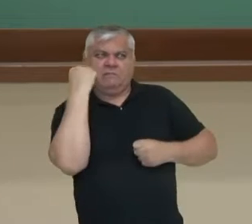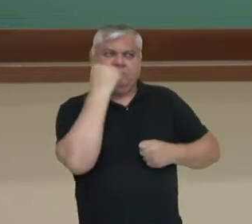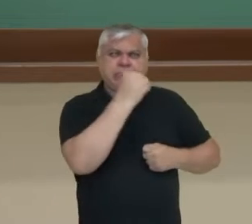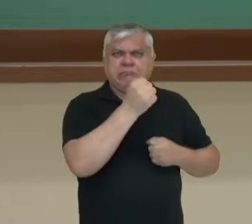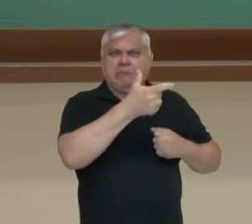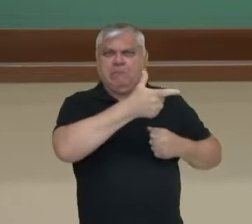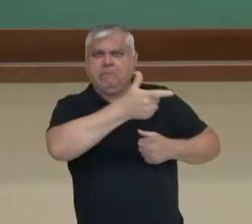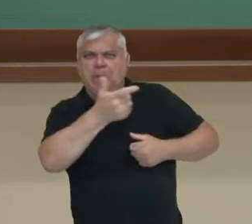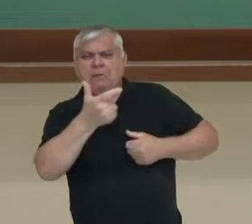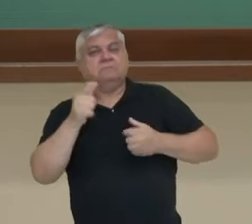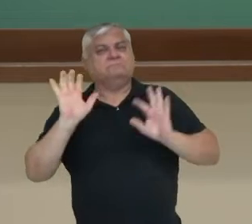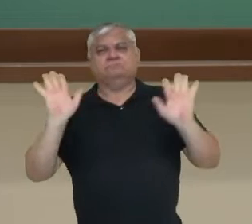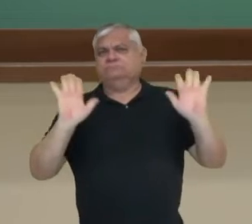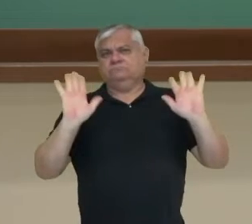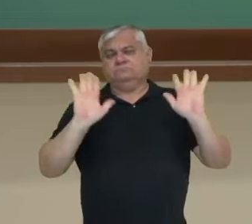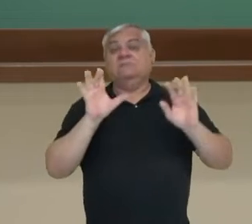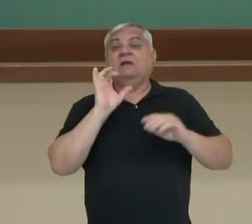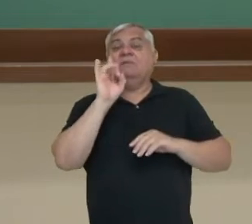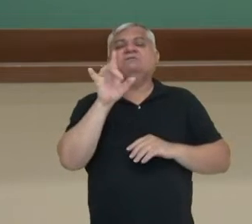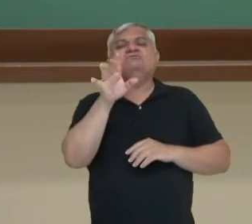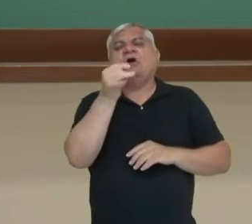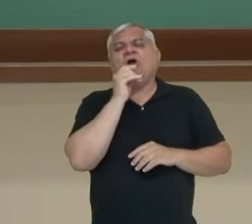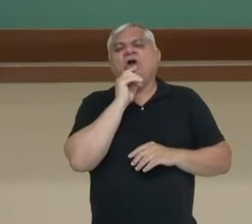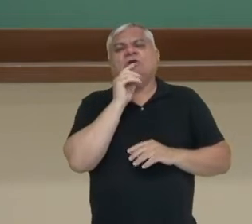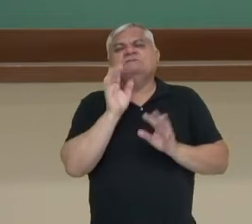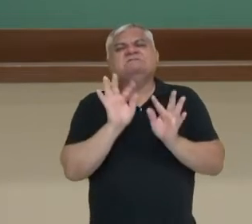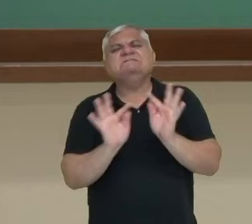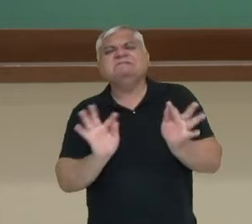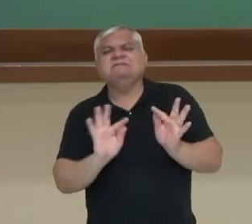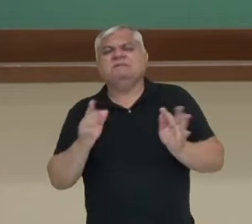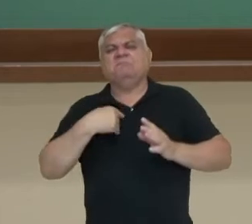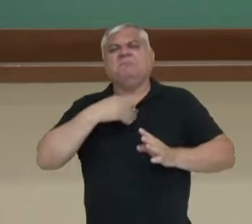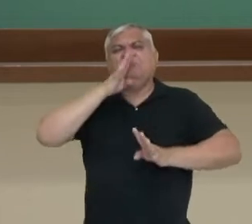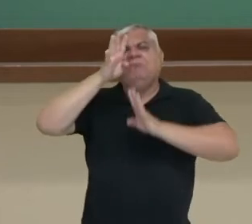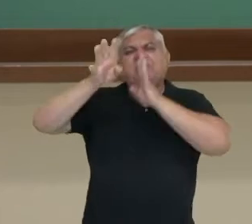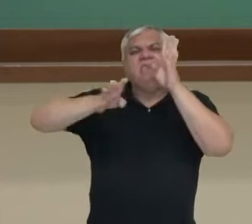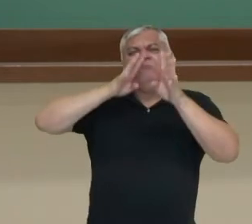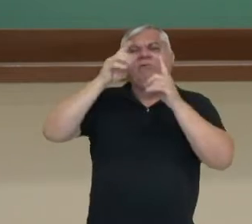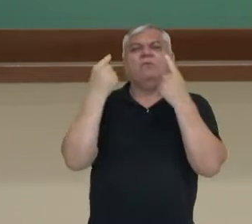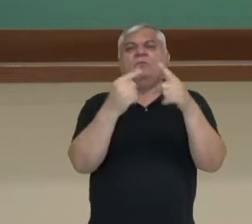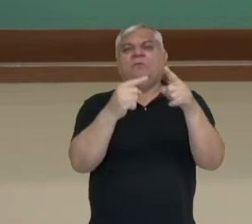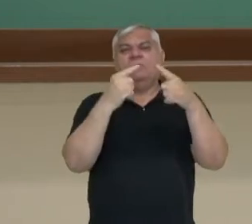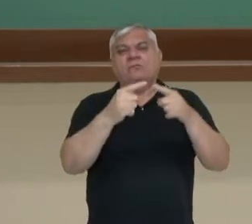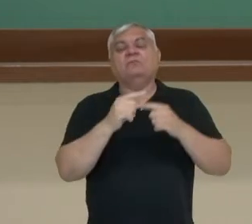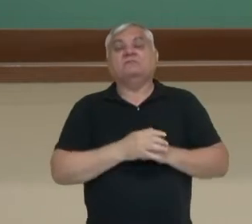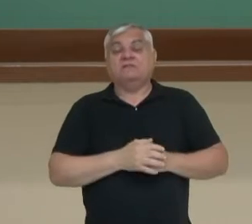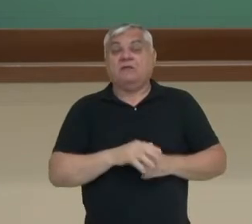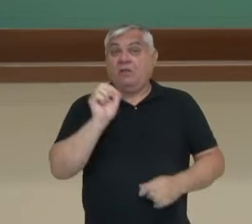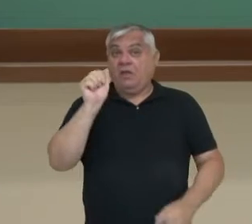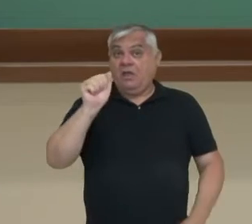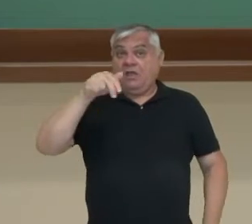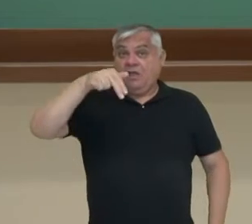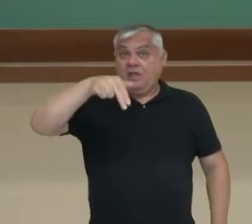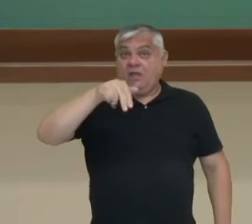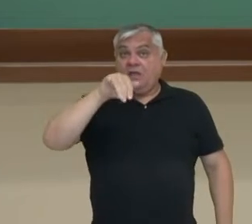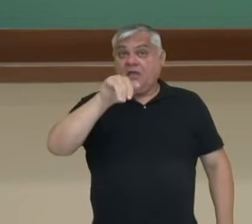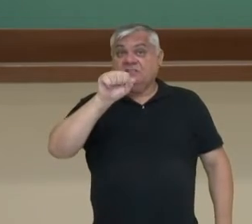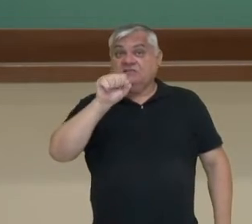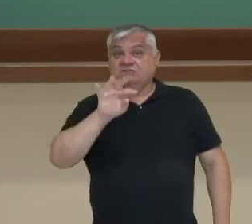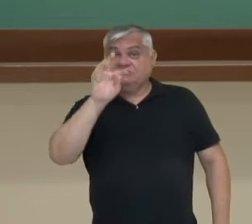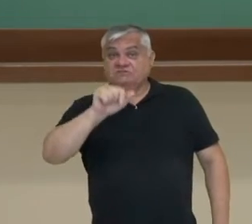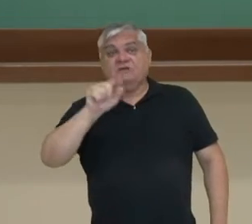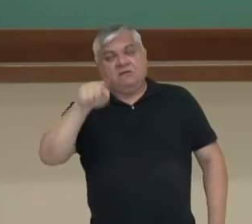ou de grande gravidade, mas sim por pequenos crimes de manifestação. Então, a anistia é um preceito jurídico